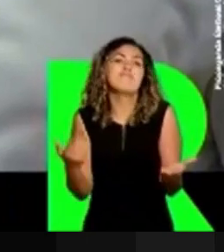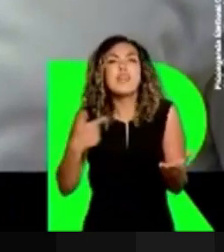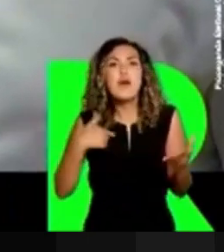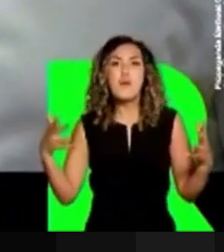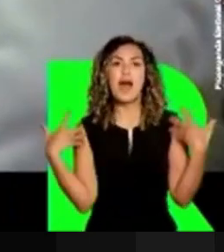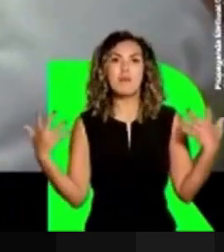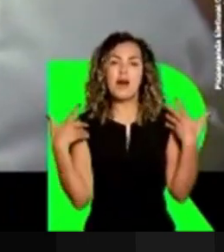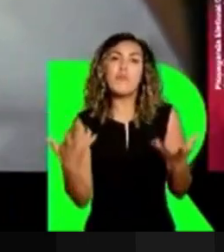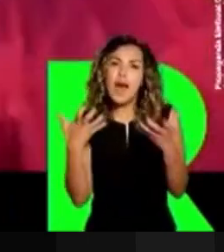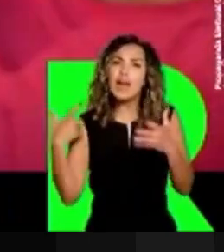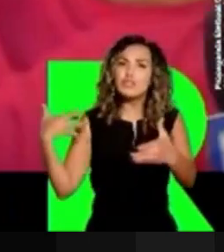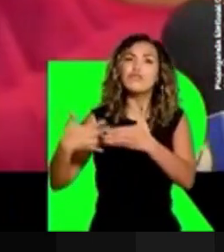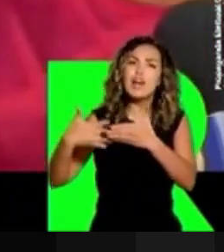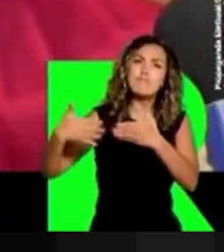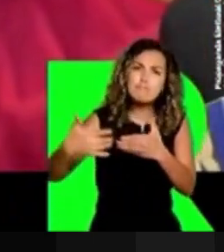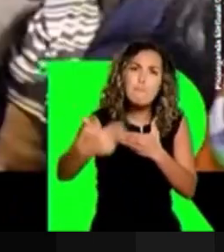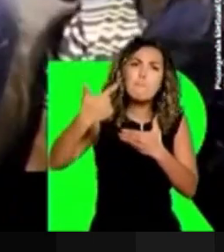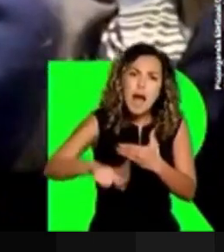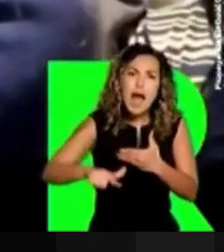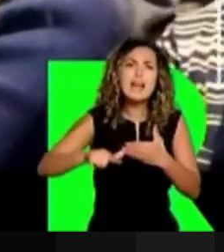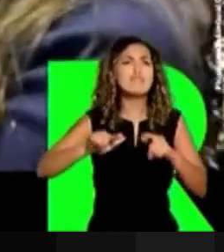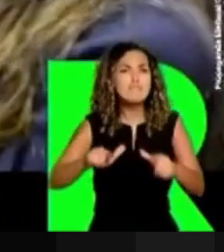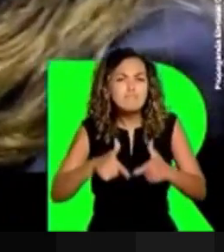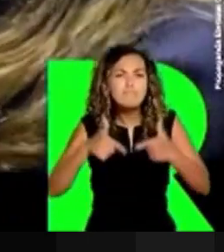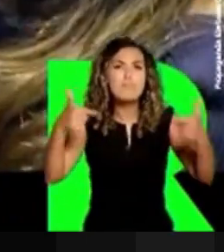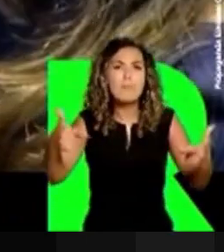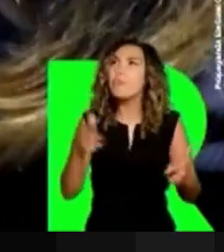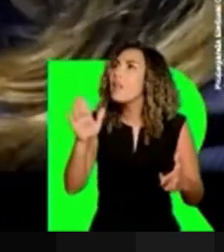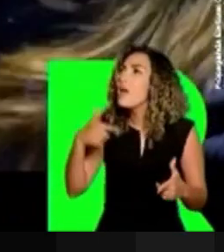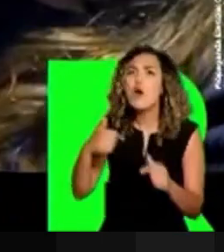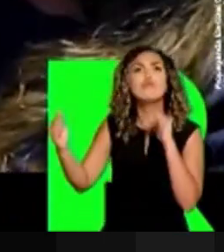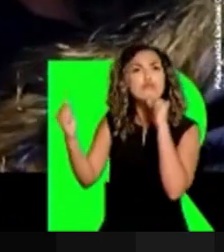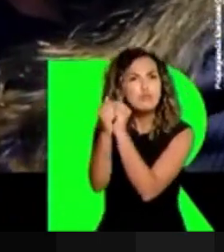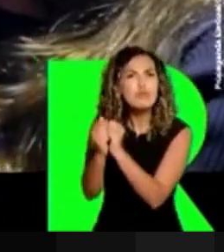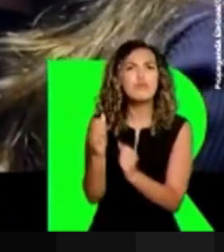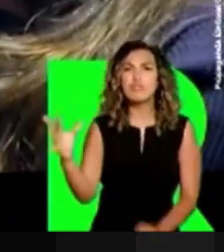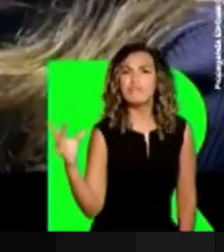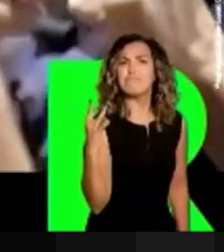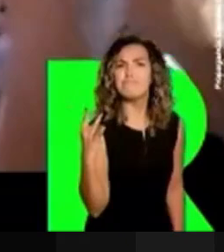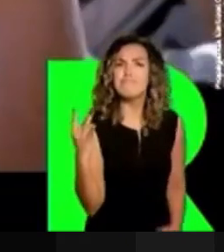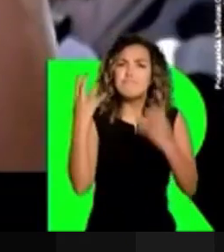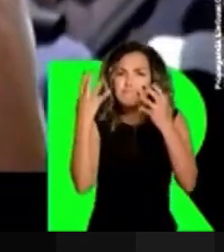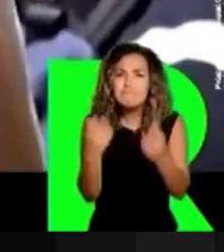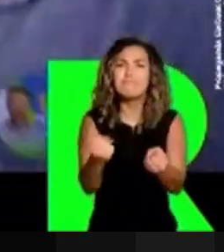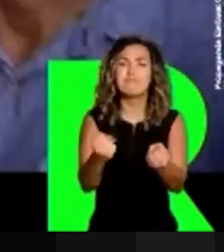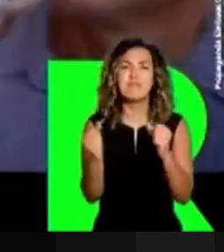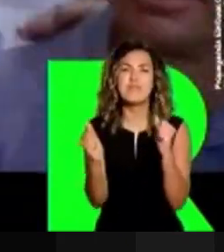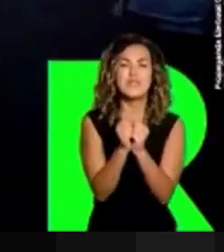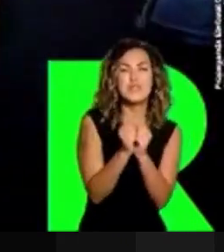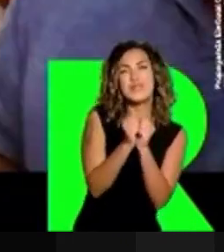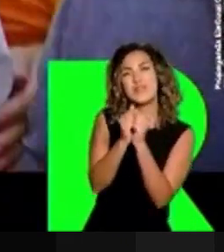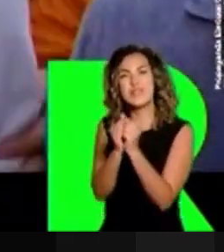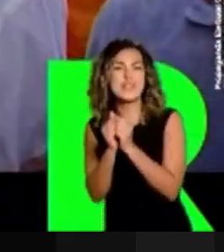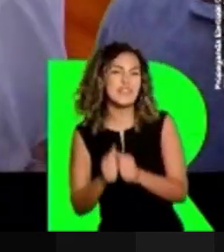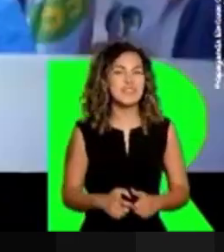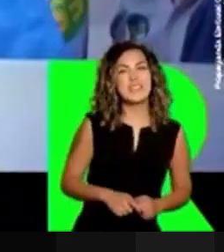Dá mais ânimo para continuar trabalhando ainda mais. A comunidade surda está junto com o Nona. Uau!